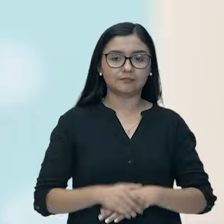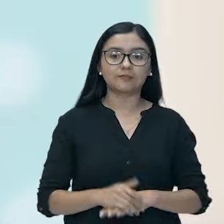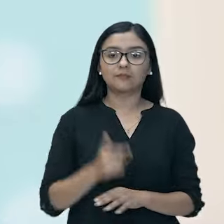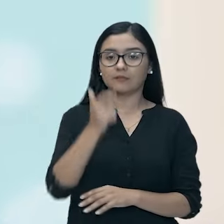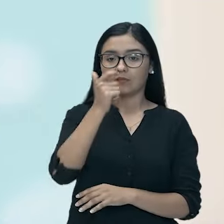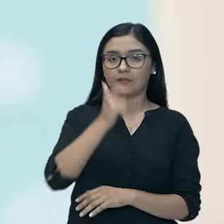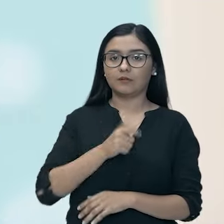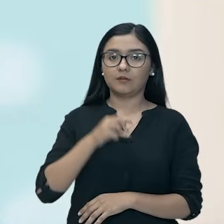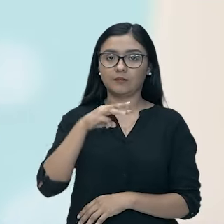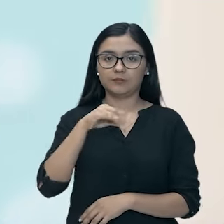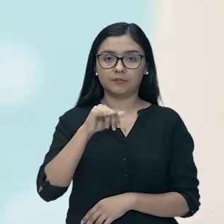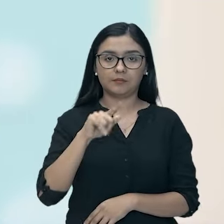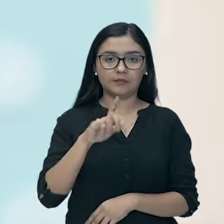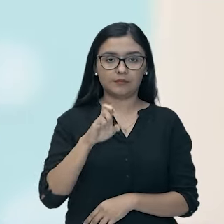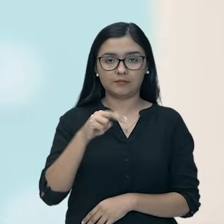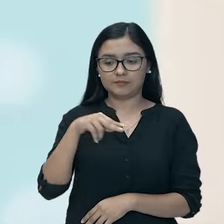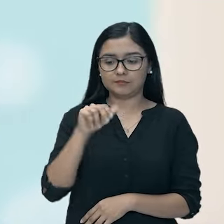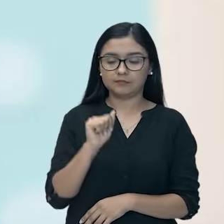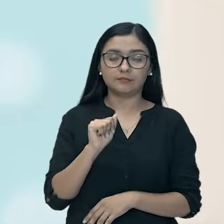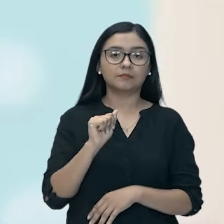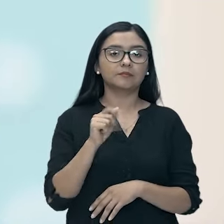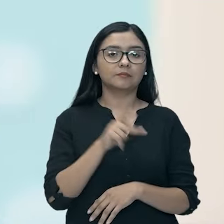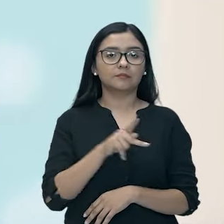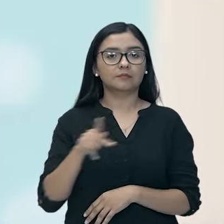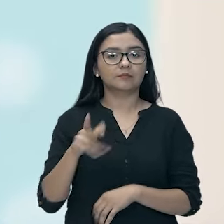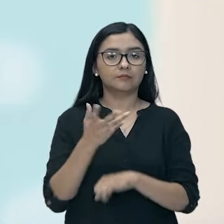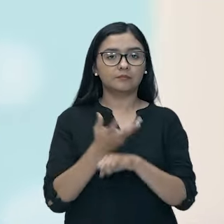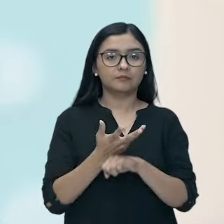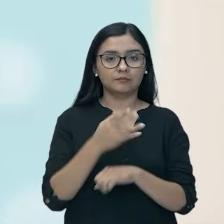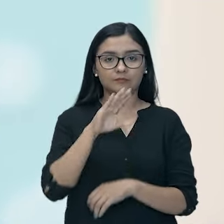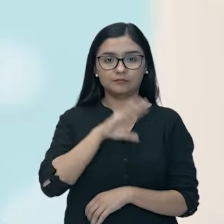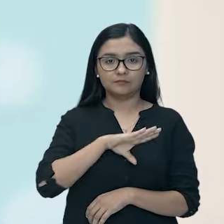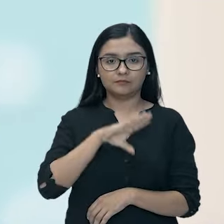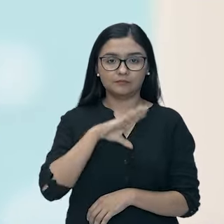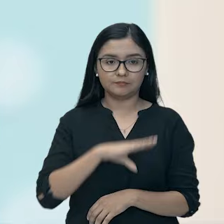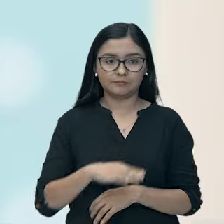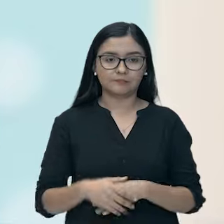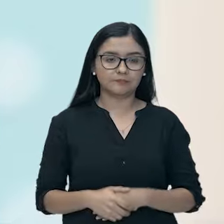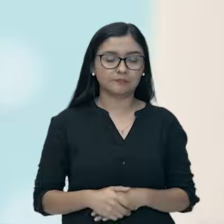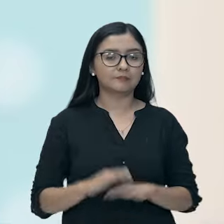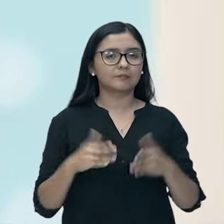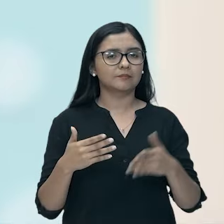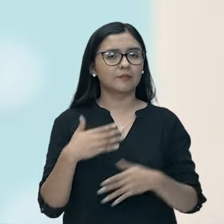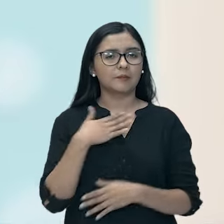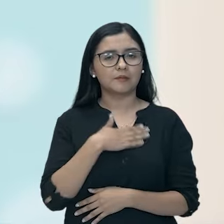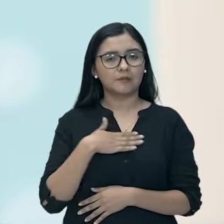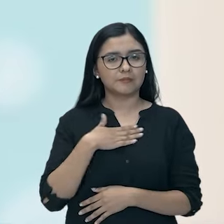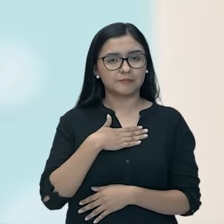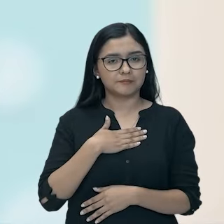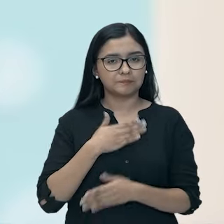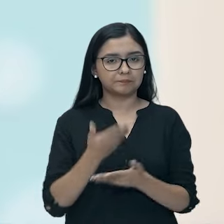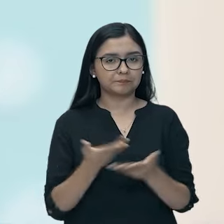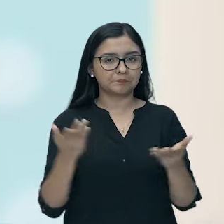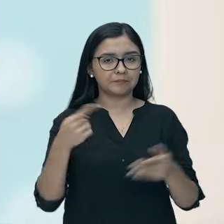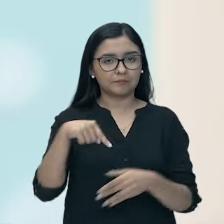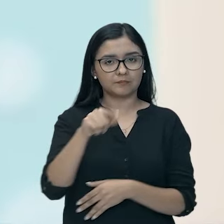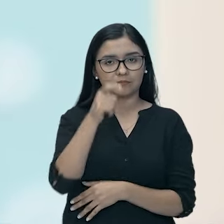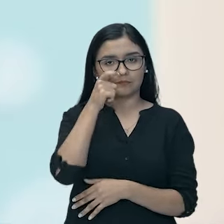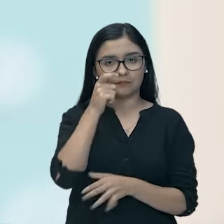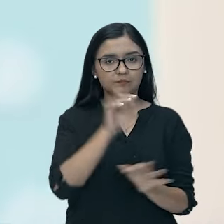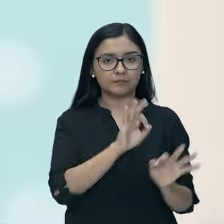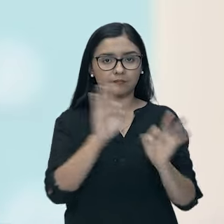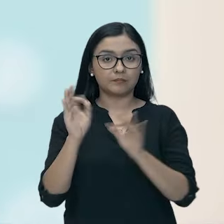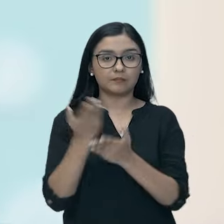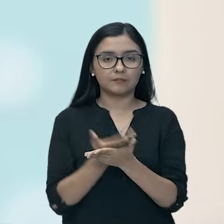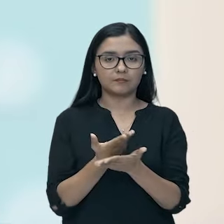sou Milena marães professora de língua portuguesa Como já já viram e é um prazer tê-los aqui para assistir a esta